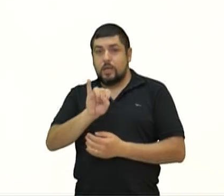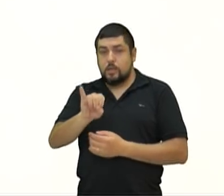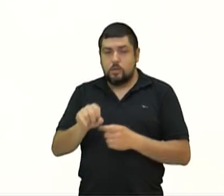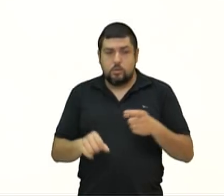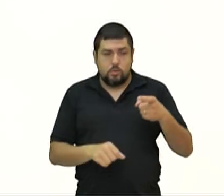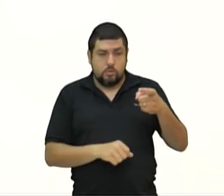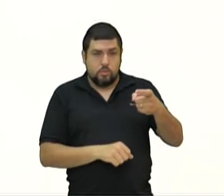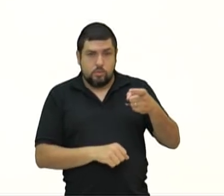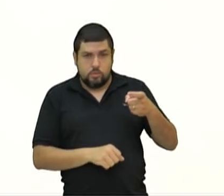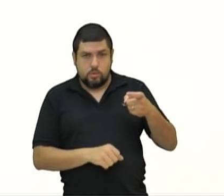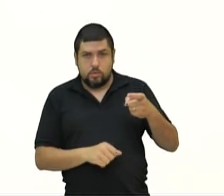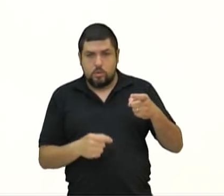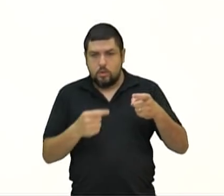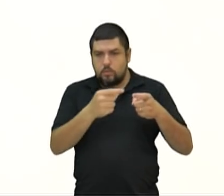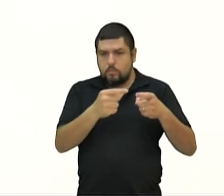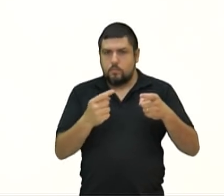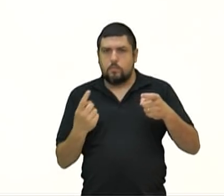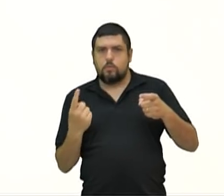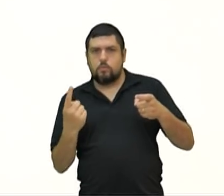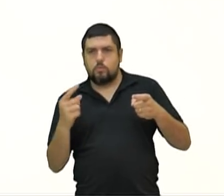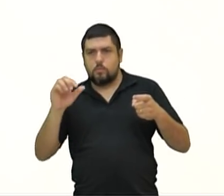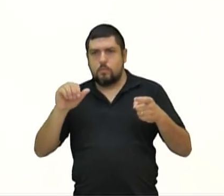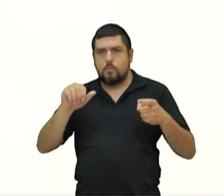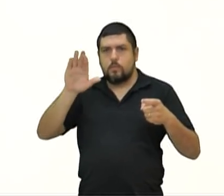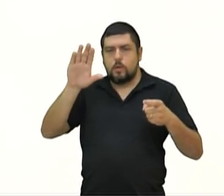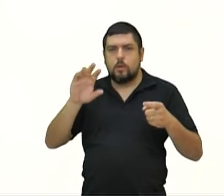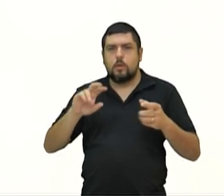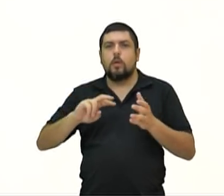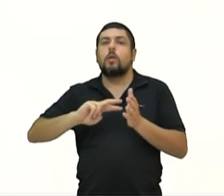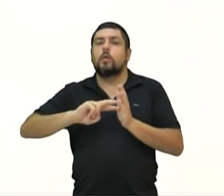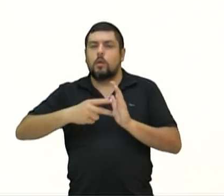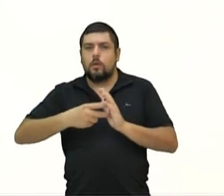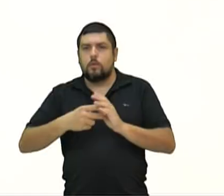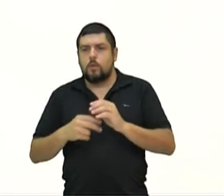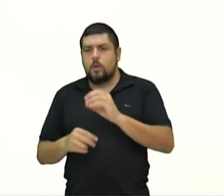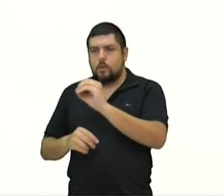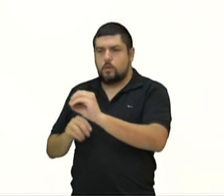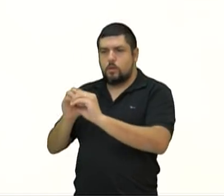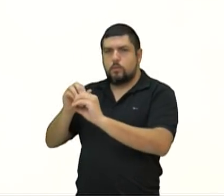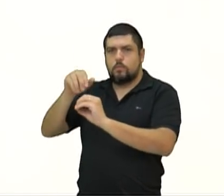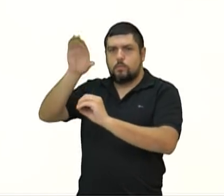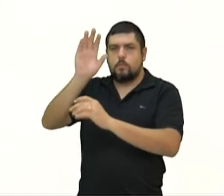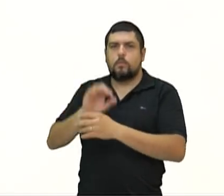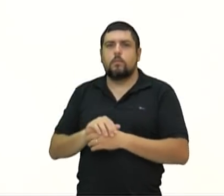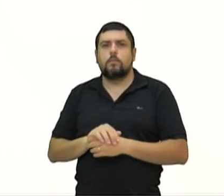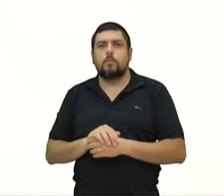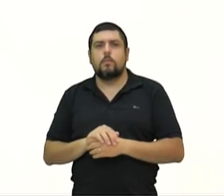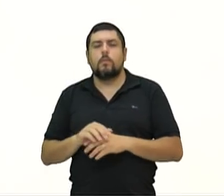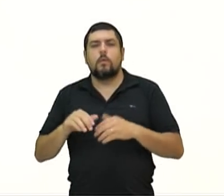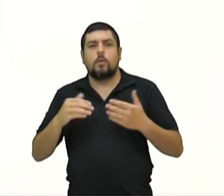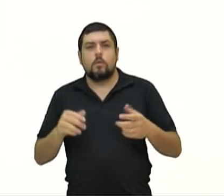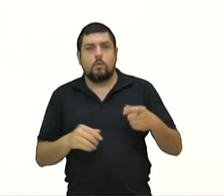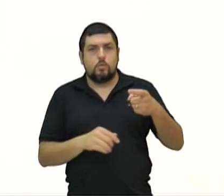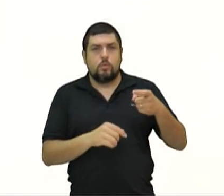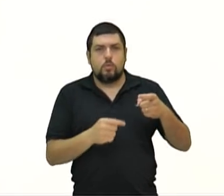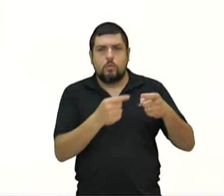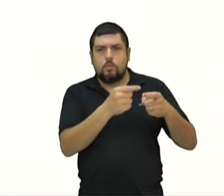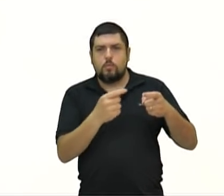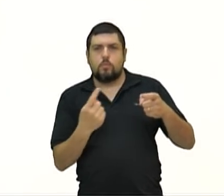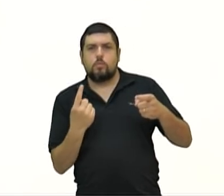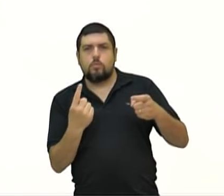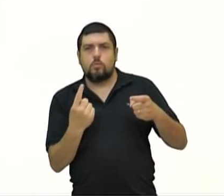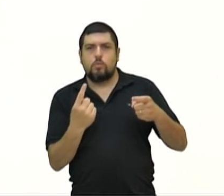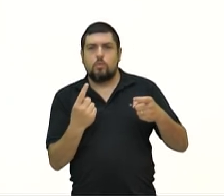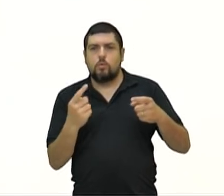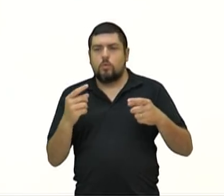menos 1, o x mais 1 é maior que zero. Se x for menor que menos 1, x mais 1 é menor que zero.